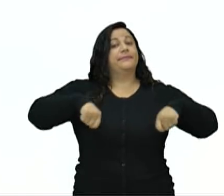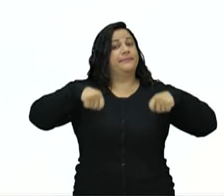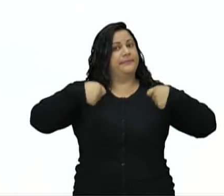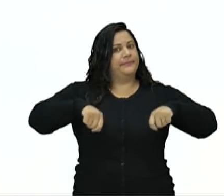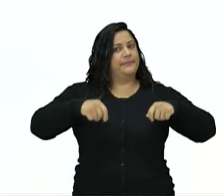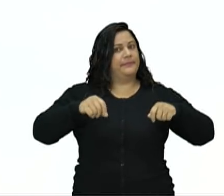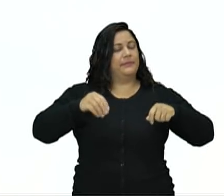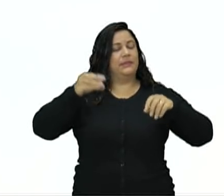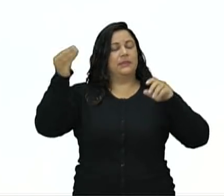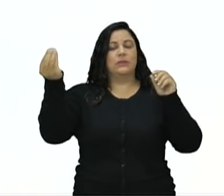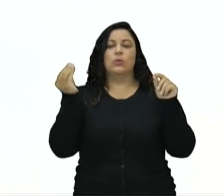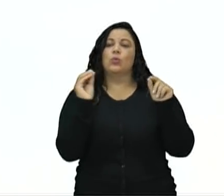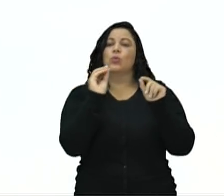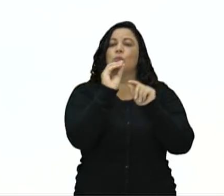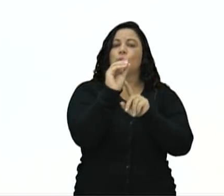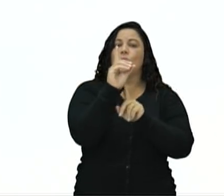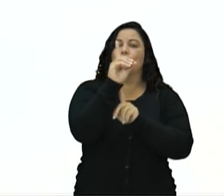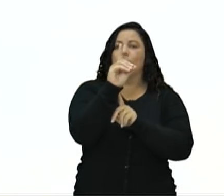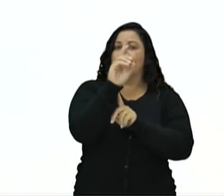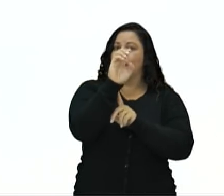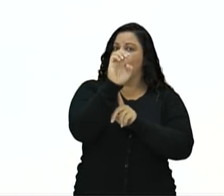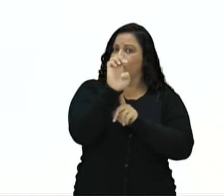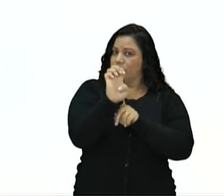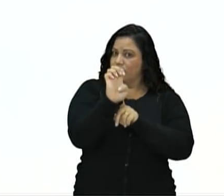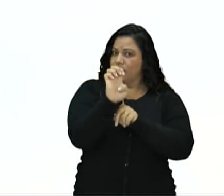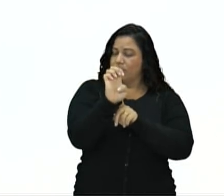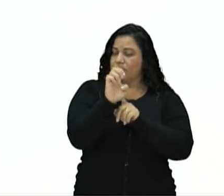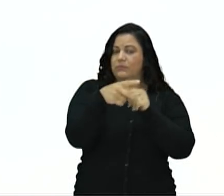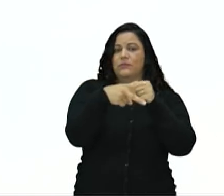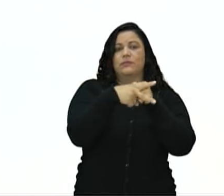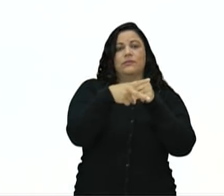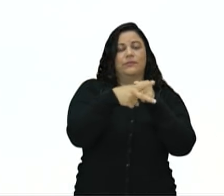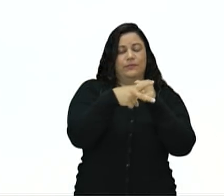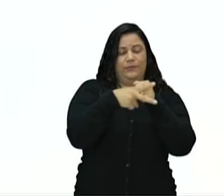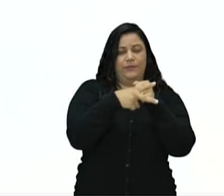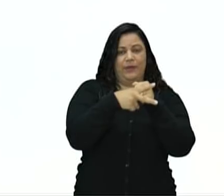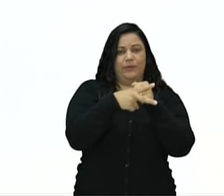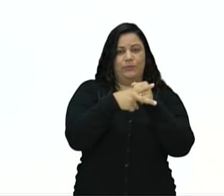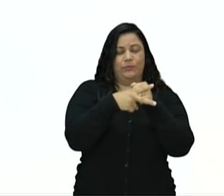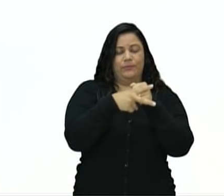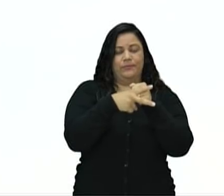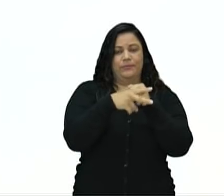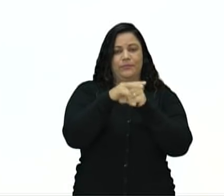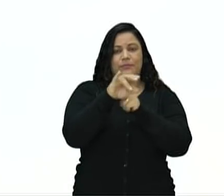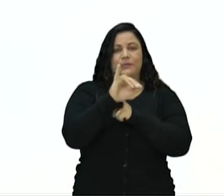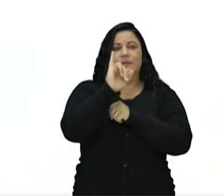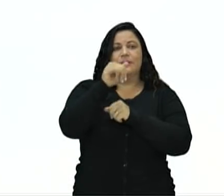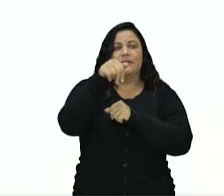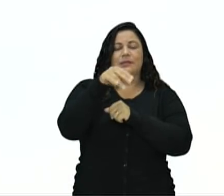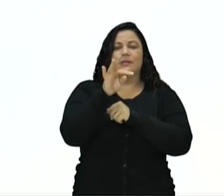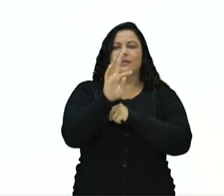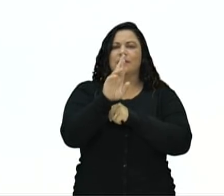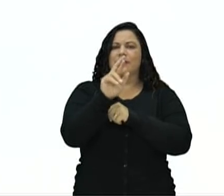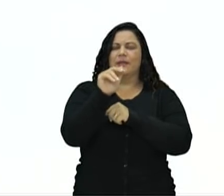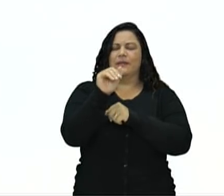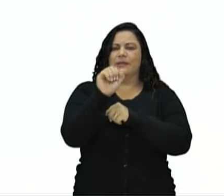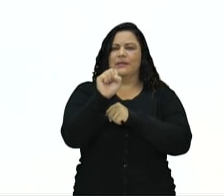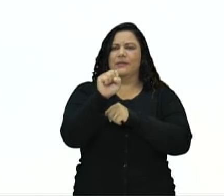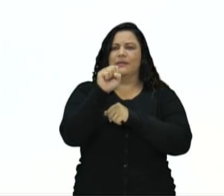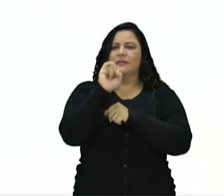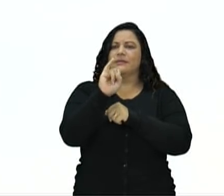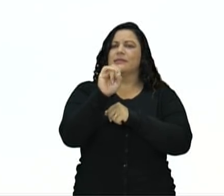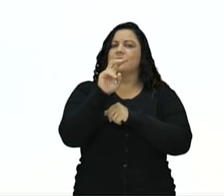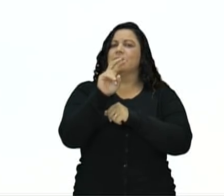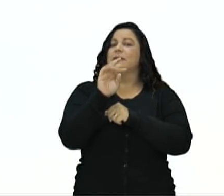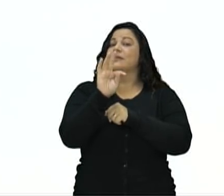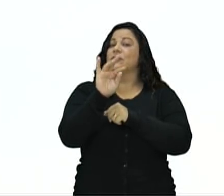junto, porque daí o meu verbo lembrar se transforma em verbo transitivo indireto. Nossa, professora, está meio confuso isso, como é que a gente vê isso na